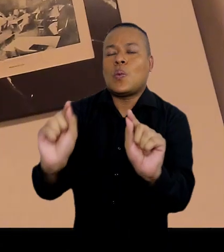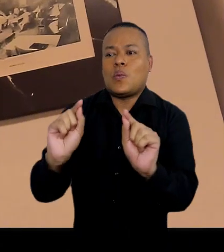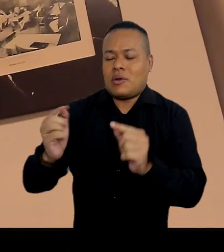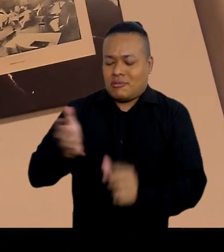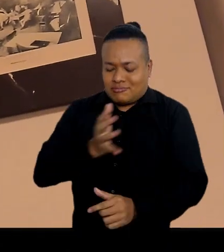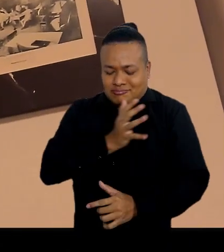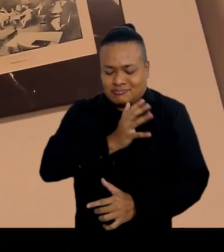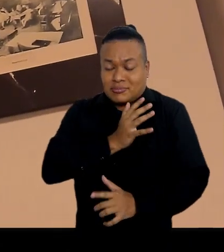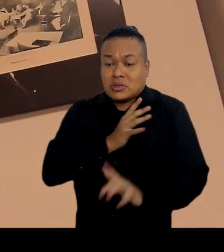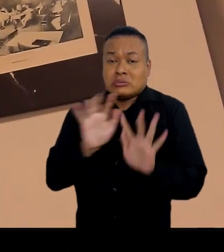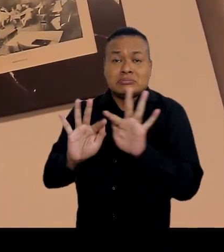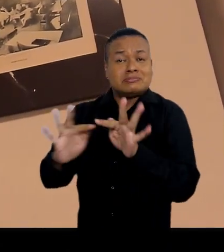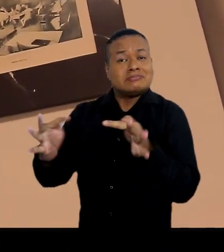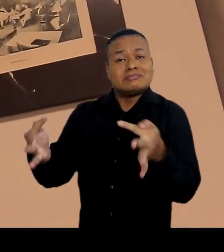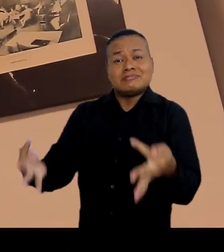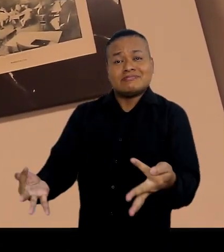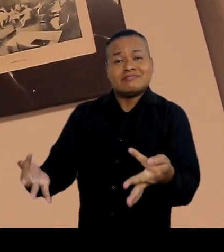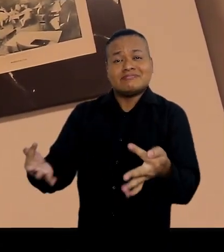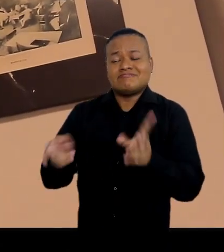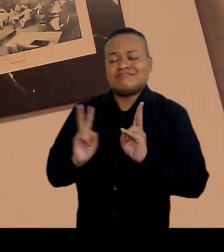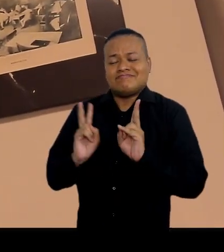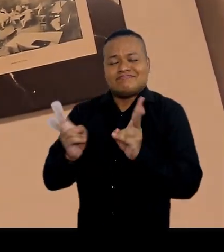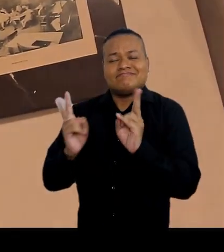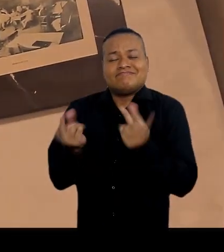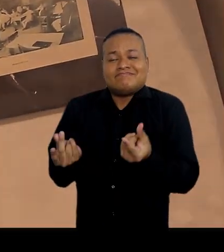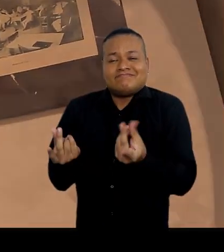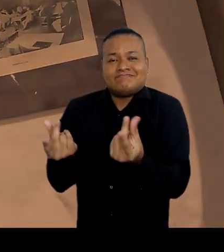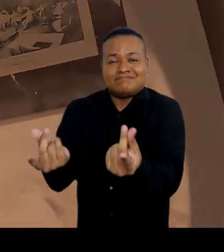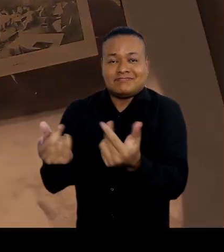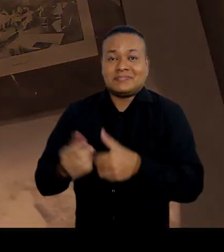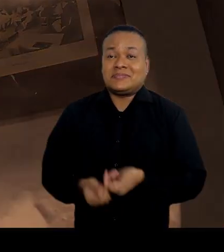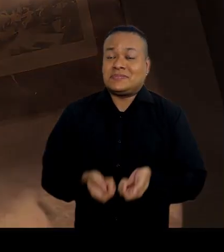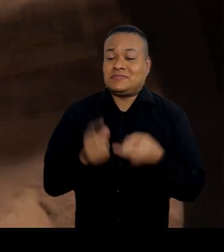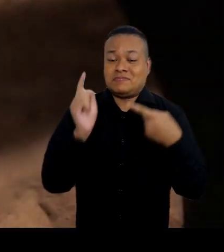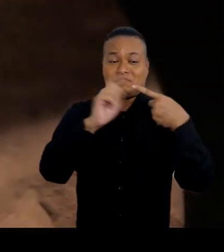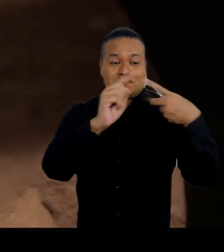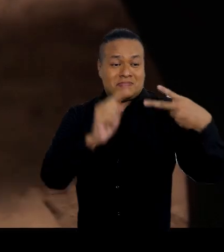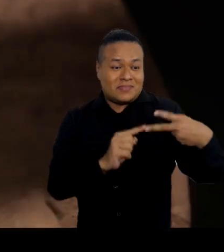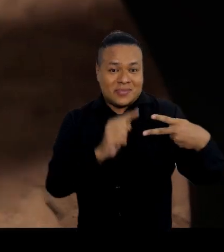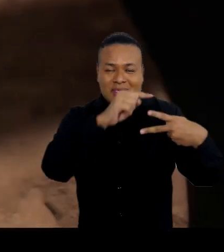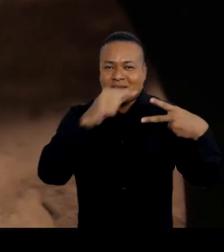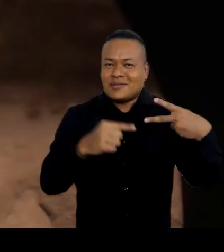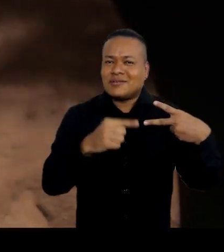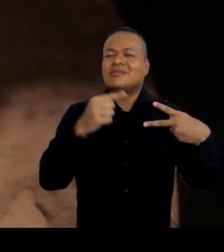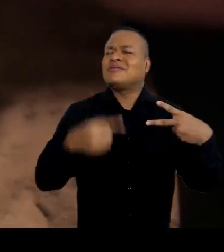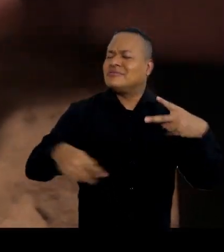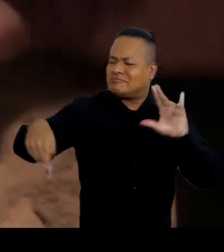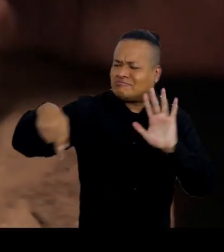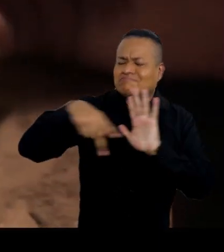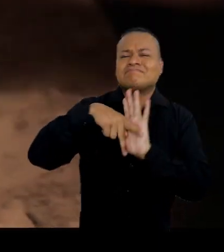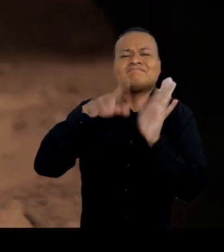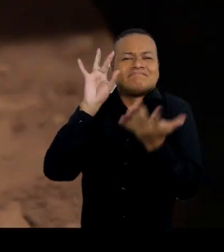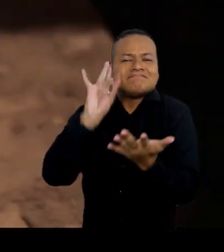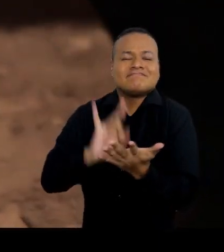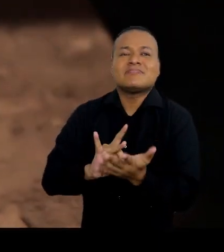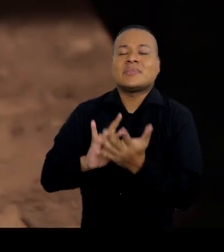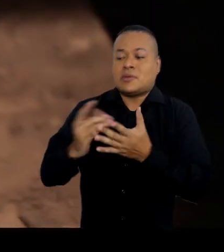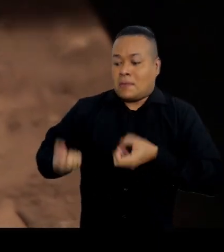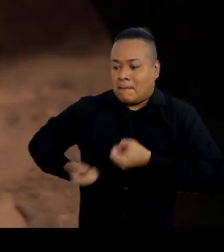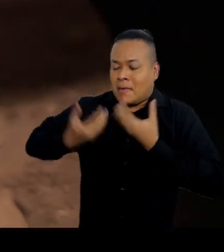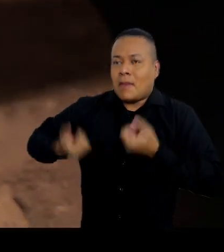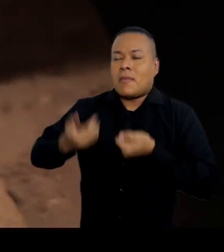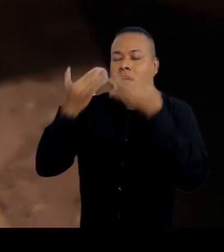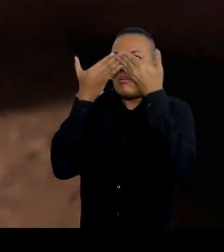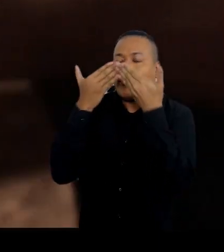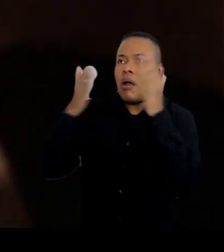das coisas simples e eternas. Varanda de Pássaros e Poema do Homem do Cais são como